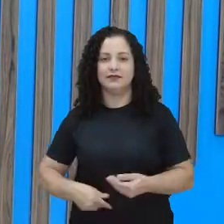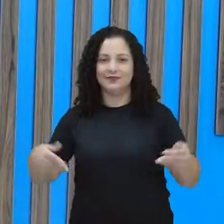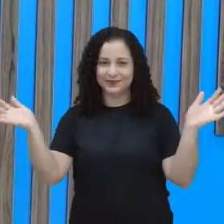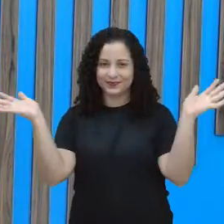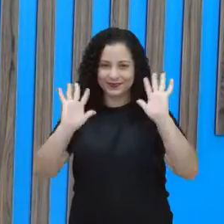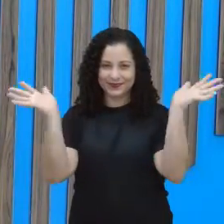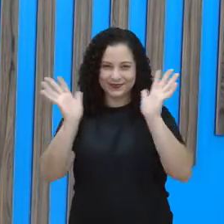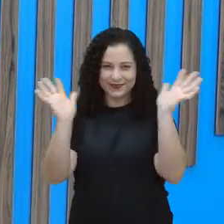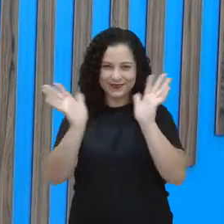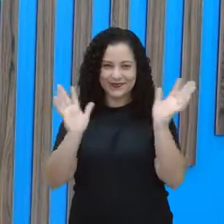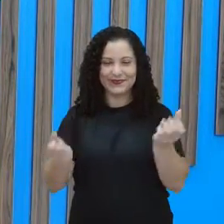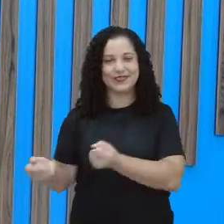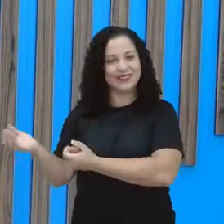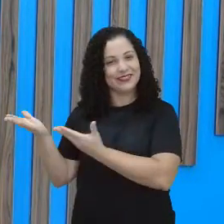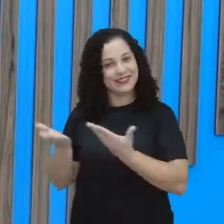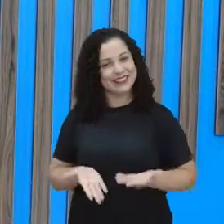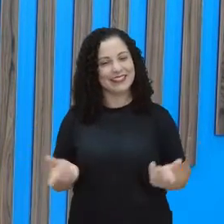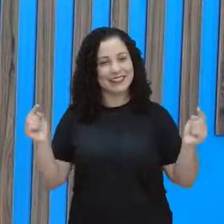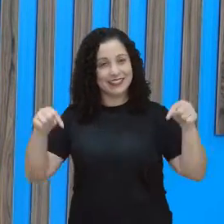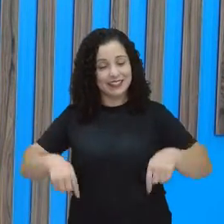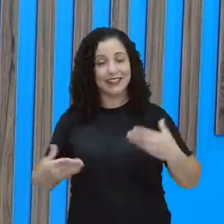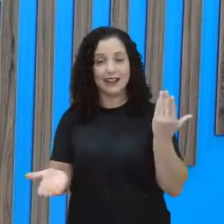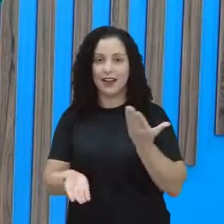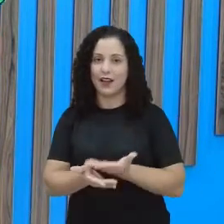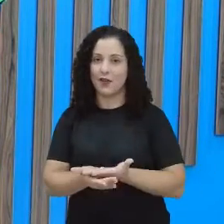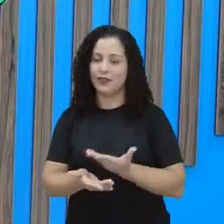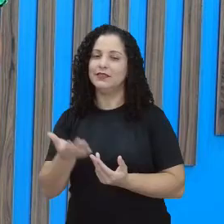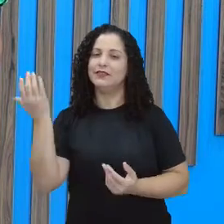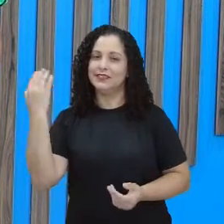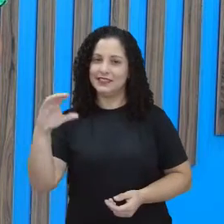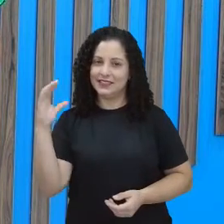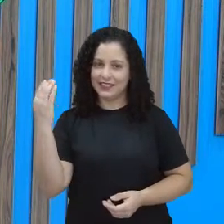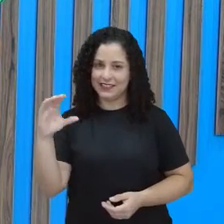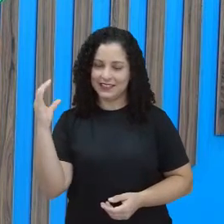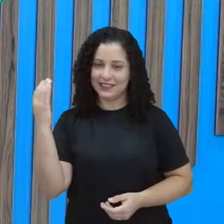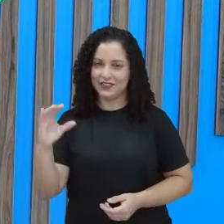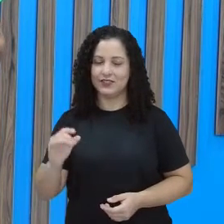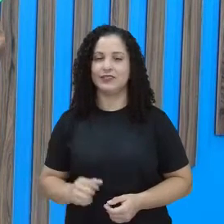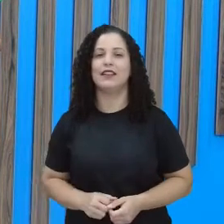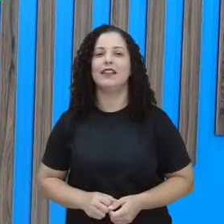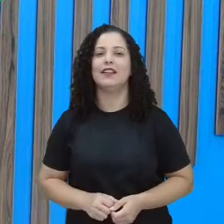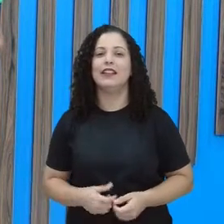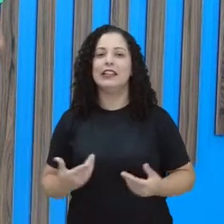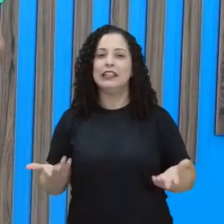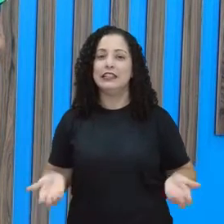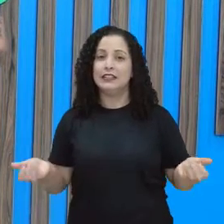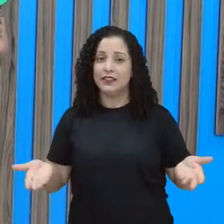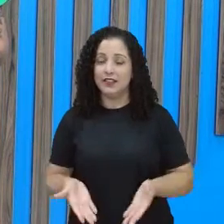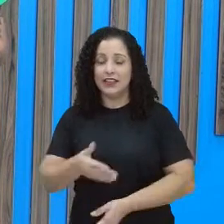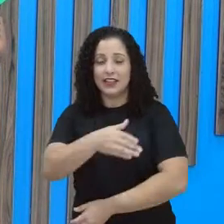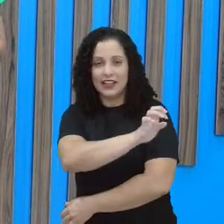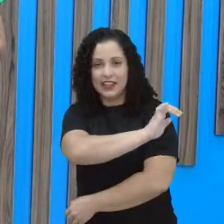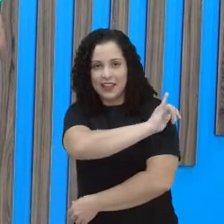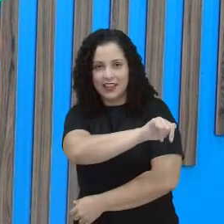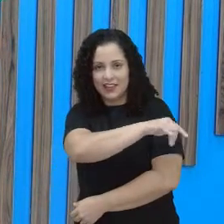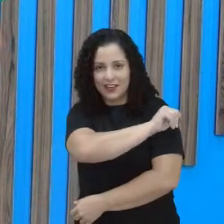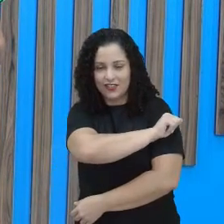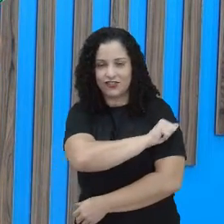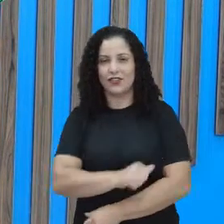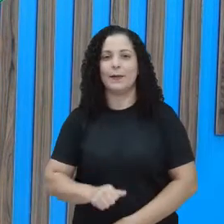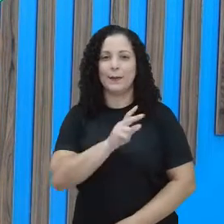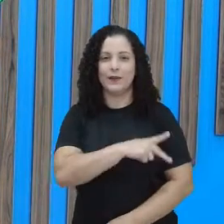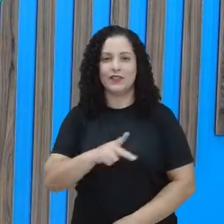Oi, gente! Bem-vindos e bem-vindas a mais uma aula de ciências da primeira fase da educação de jovens e adultos. Meu